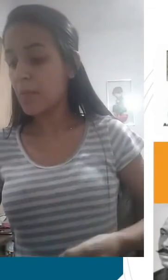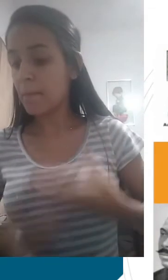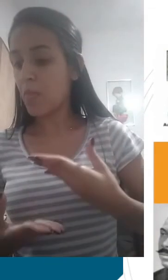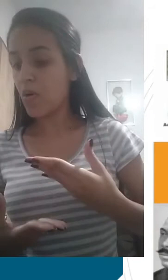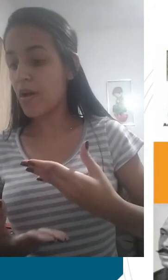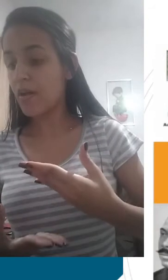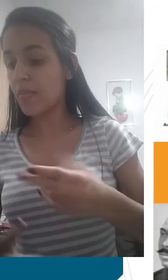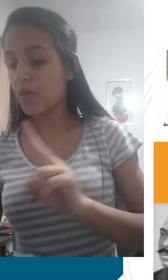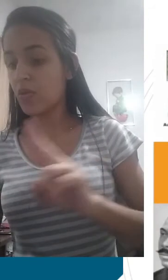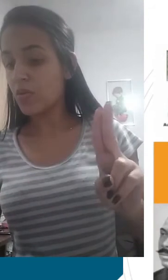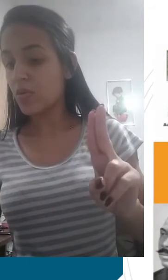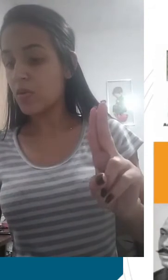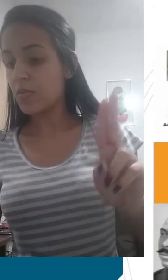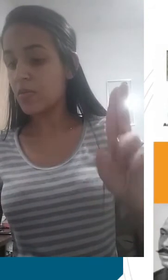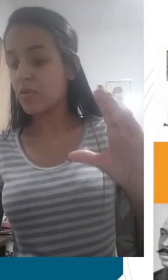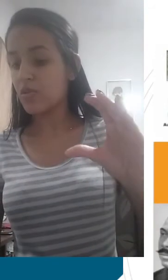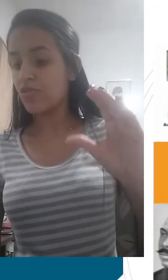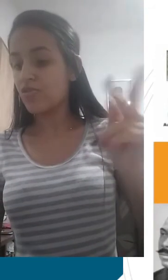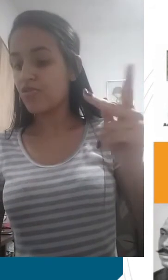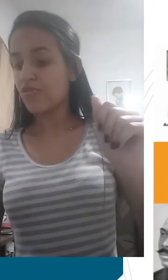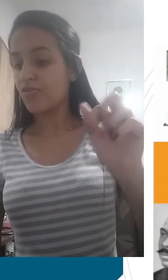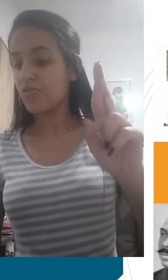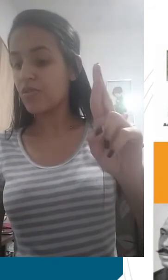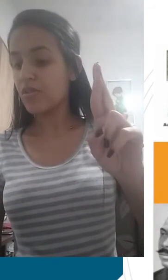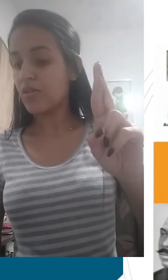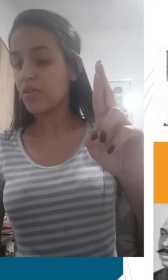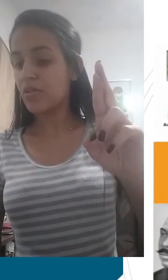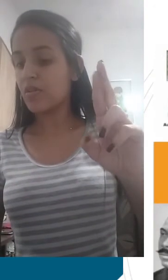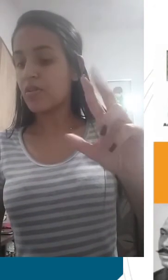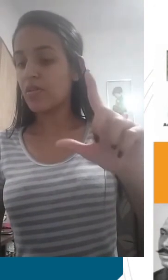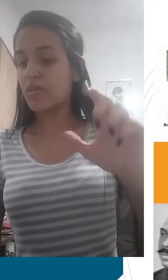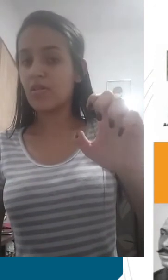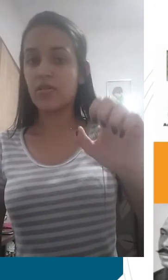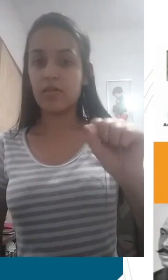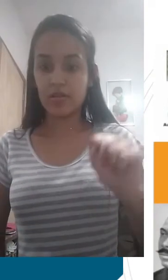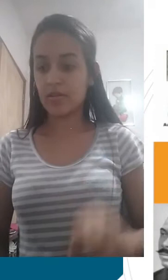francês Charles Baudelaire, com a sua obra As Flores do Mal,